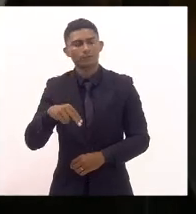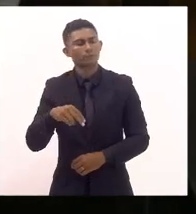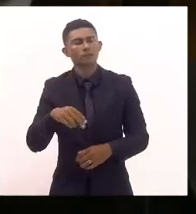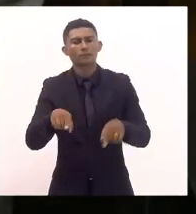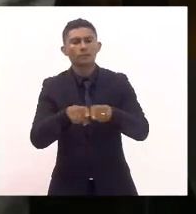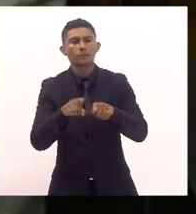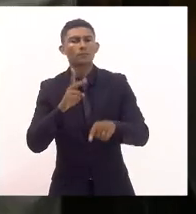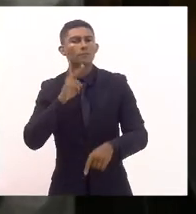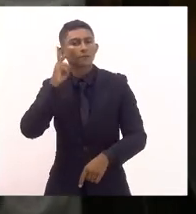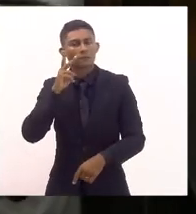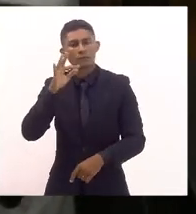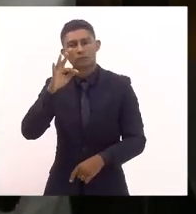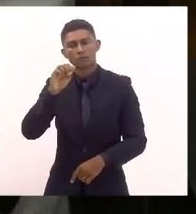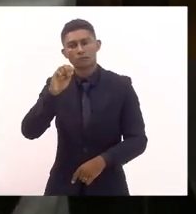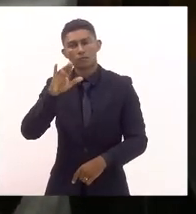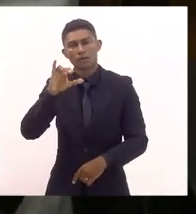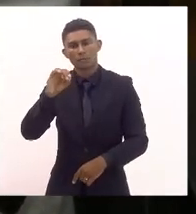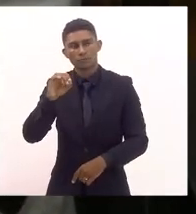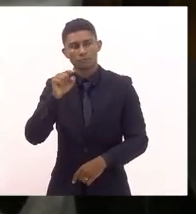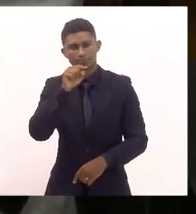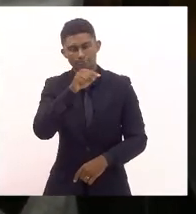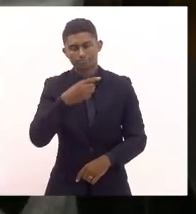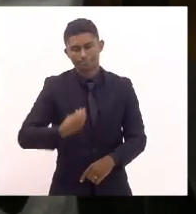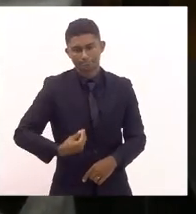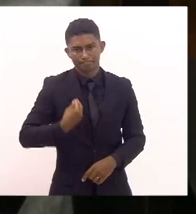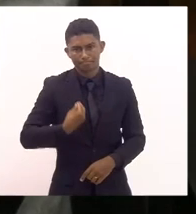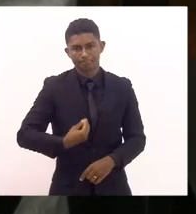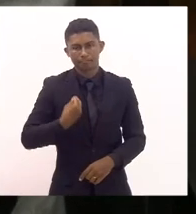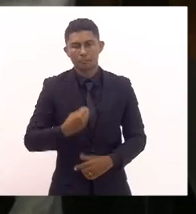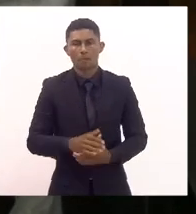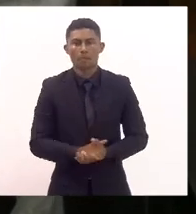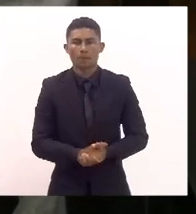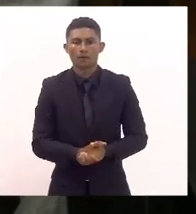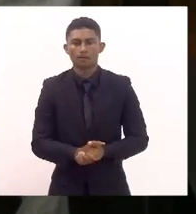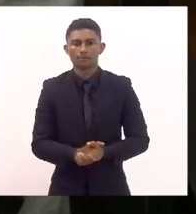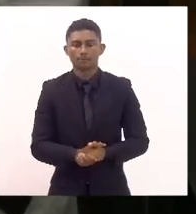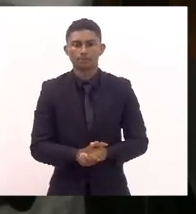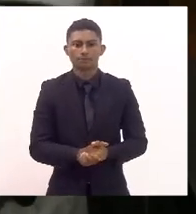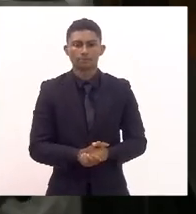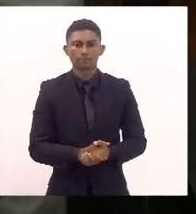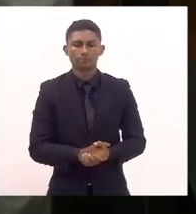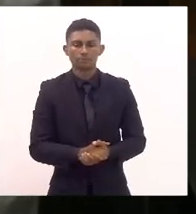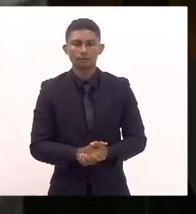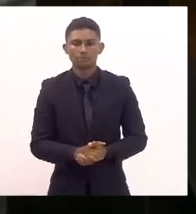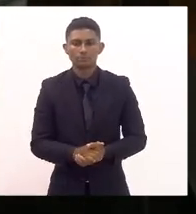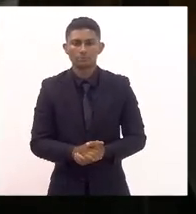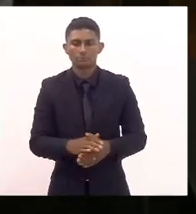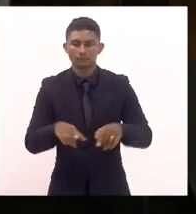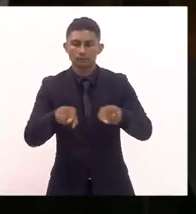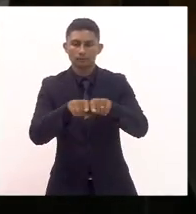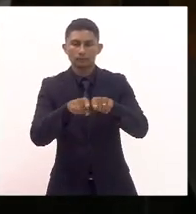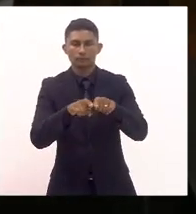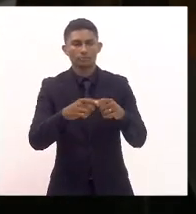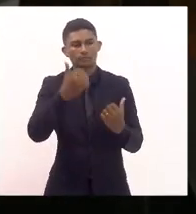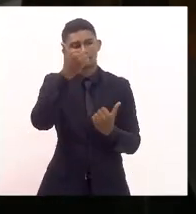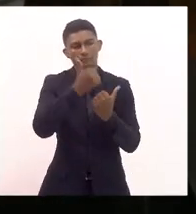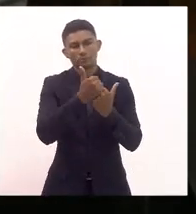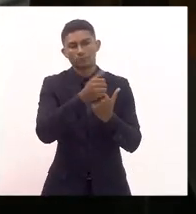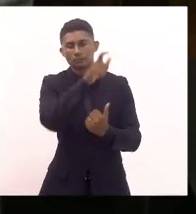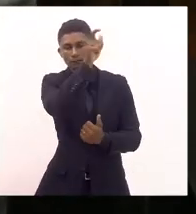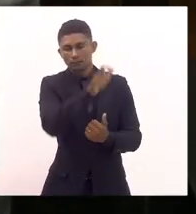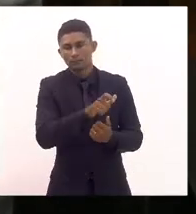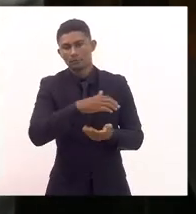presente Vereador Fábio Antônio Fábio Sim Fábio Antônio estava presente também a subsecretária